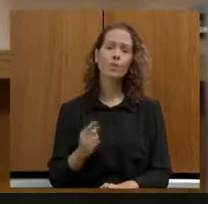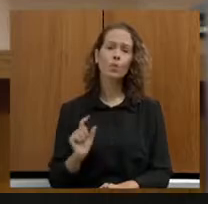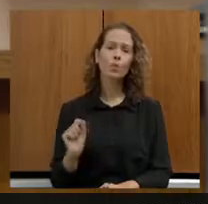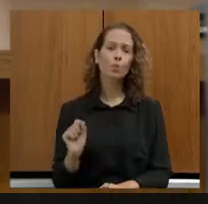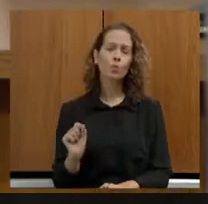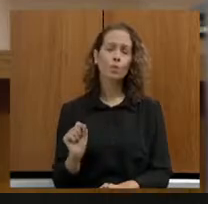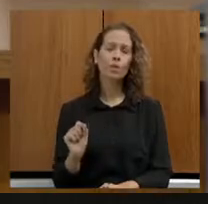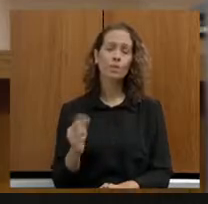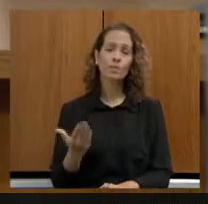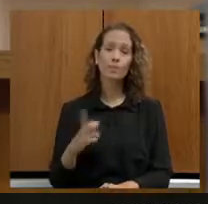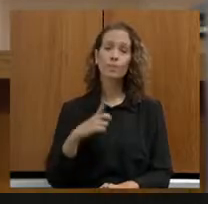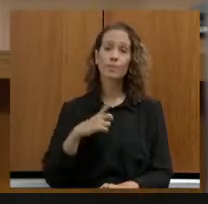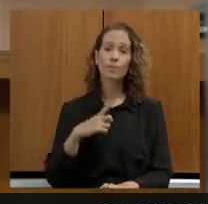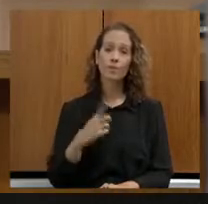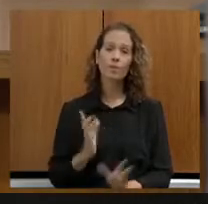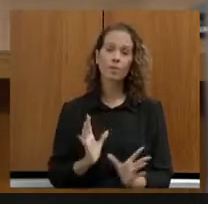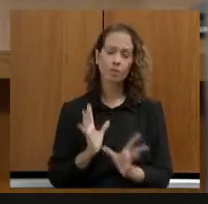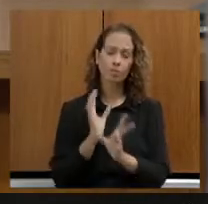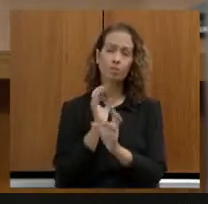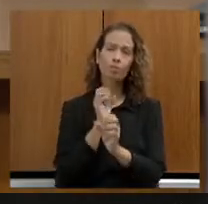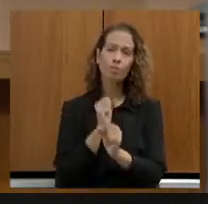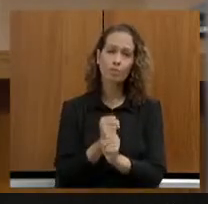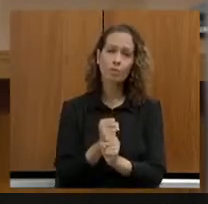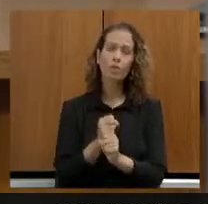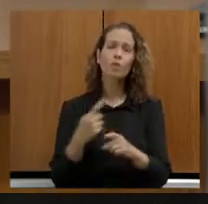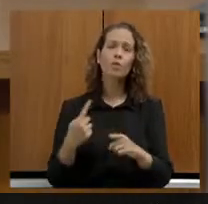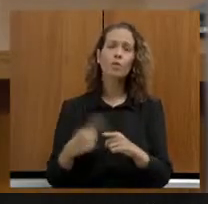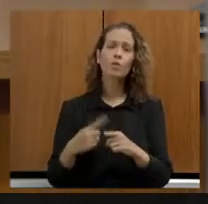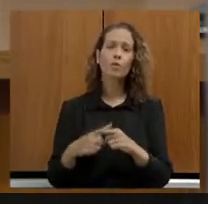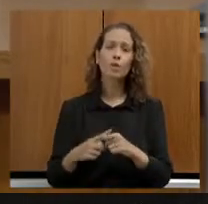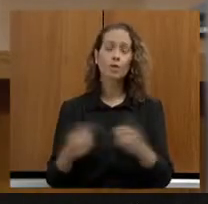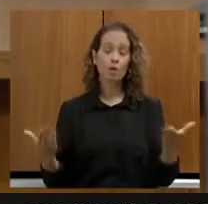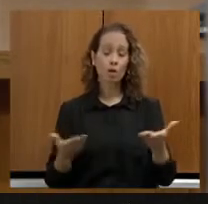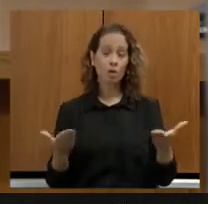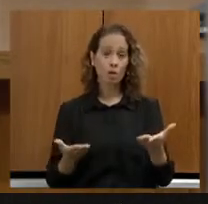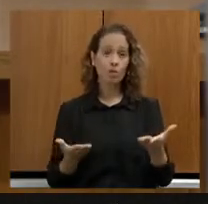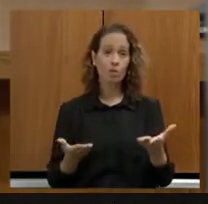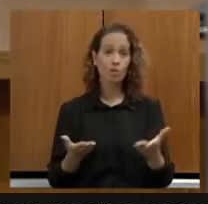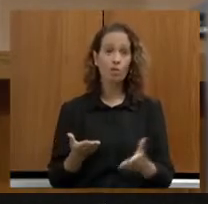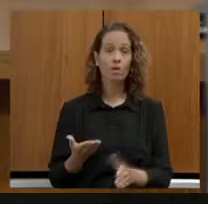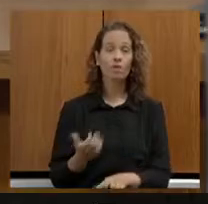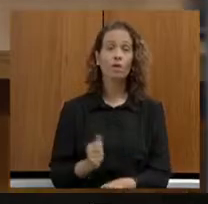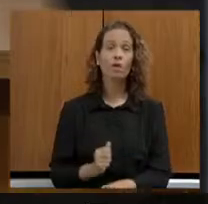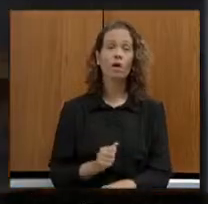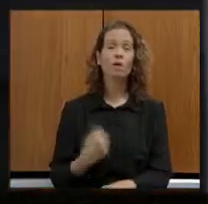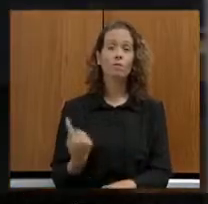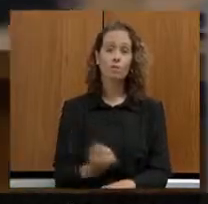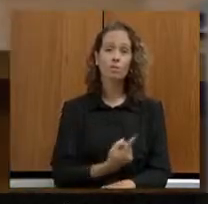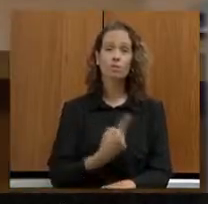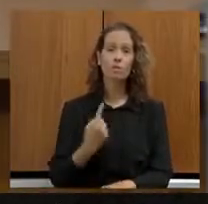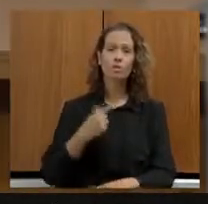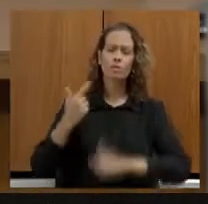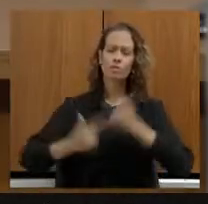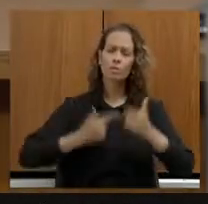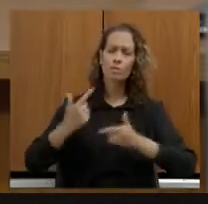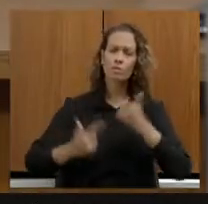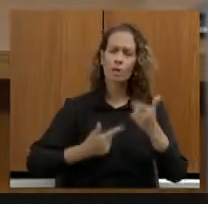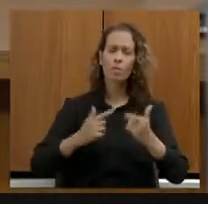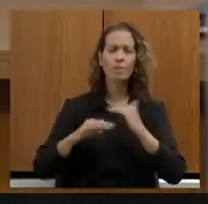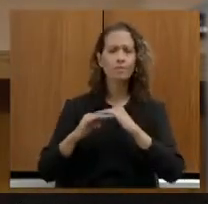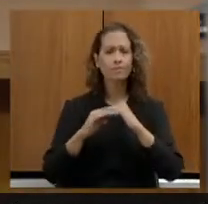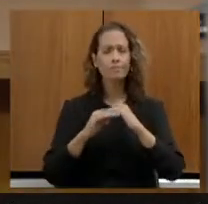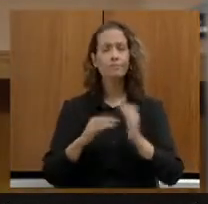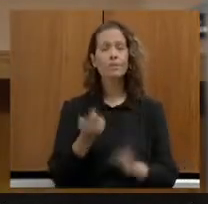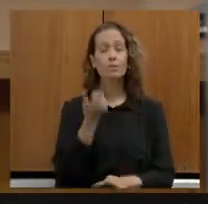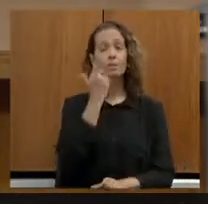nós trouxemos esse número mais quebrado por ser o número atualizado desse ano nós fizemos um trabalho equivalente conseguimos